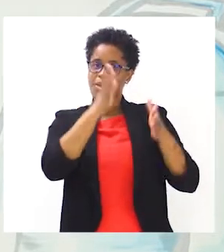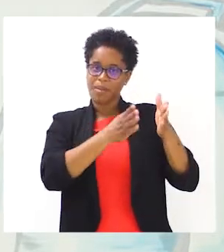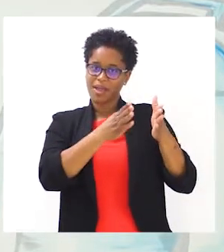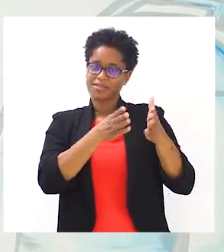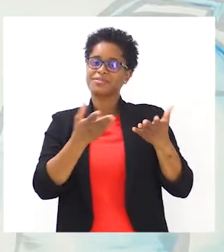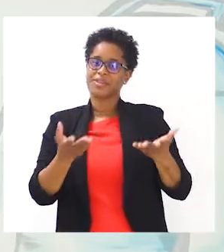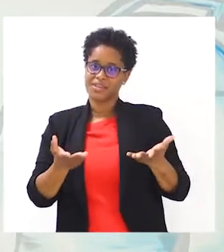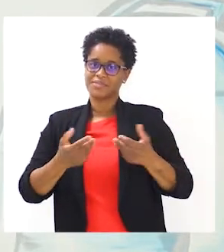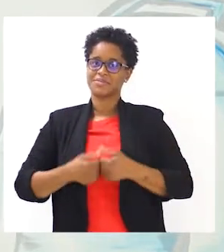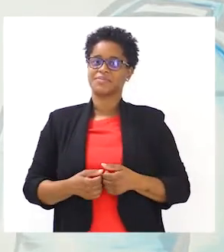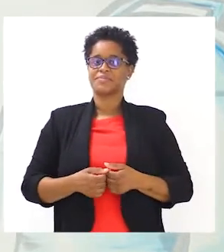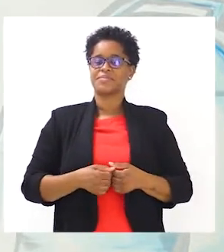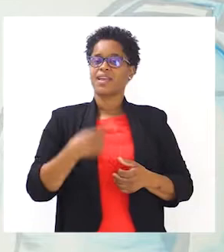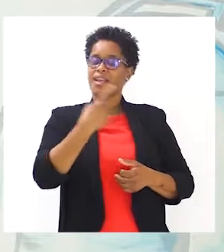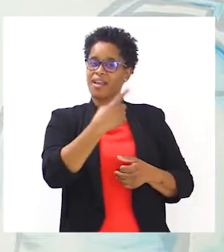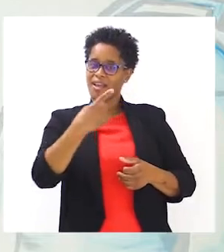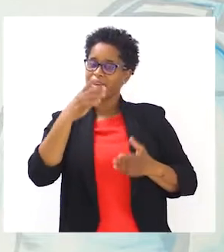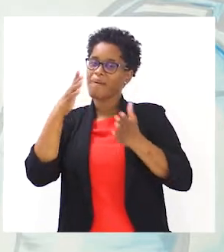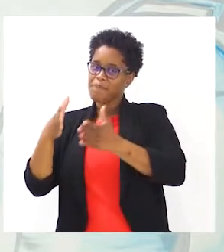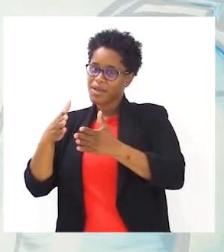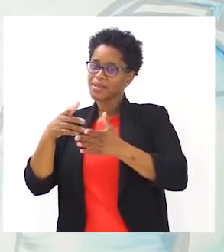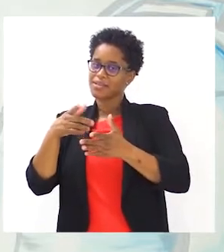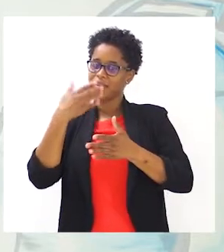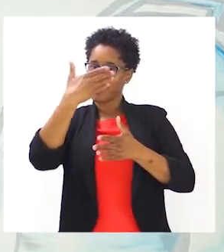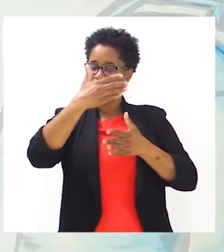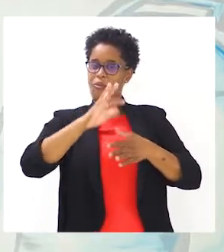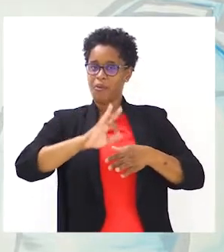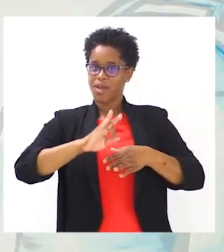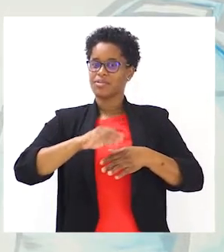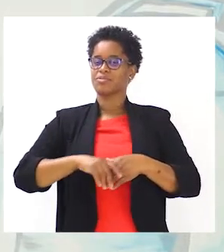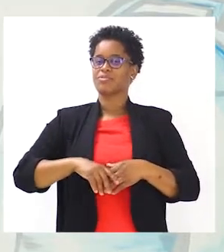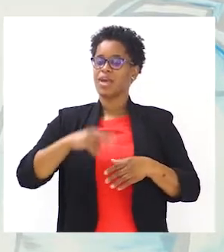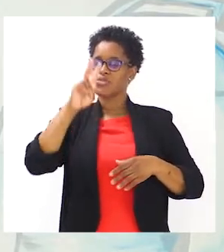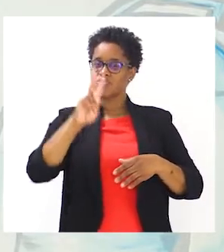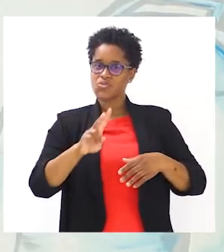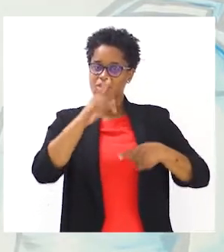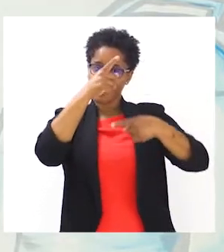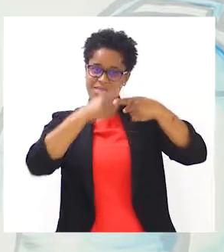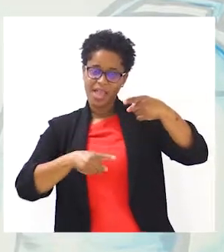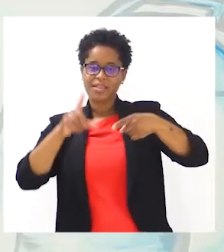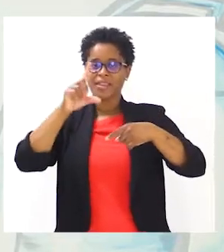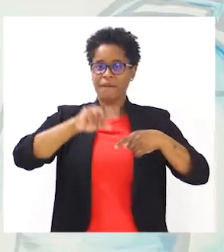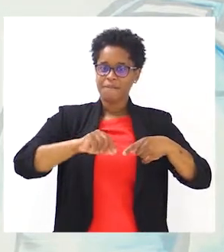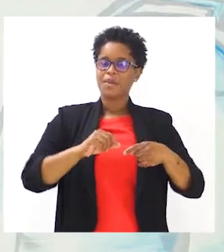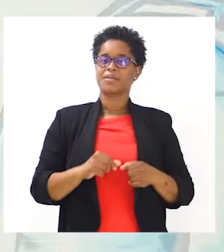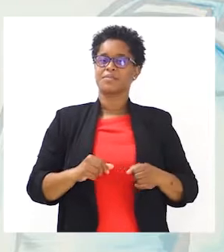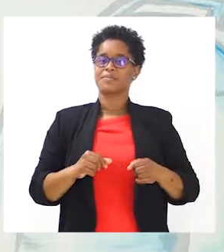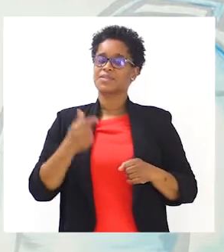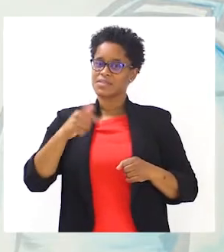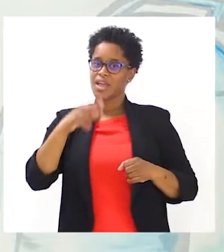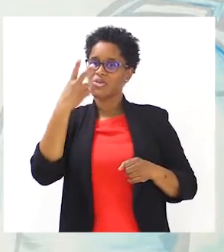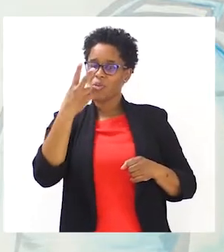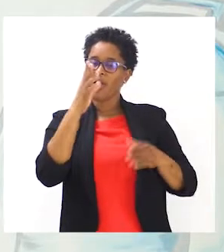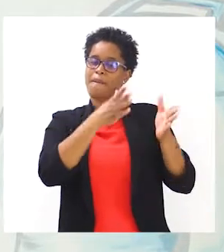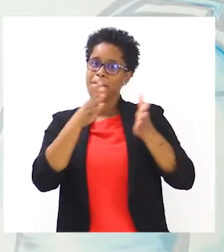partes, não é? Cada parte corresponde a 1/4. A segunda metade também dividida em